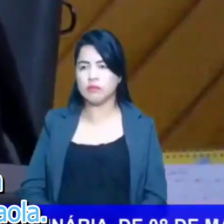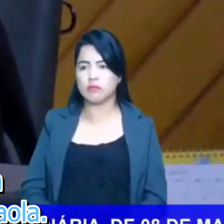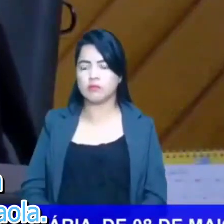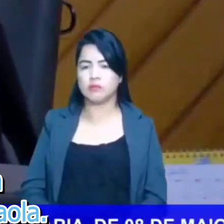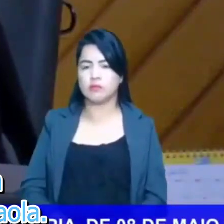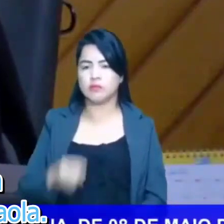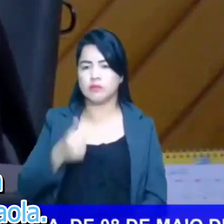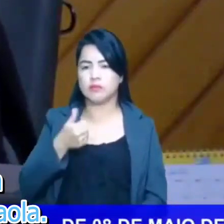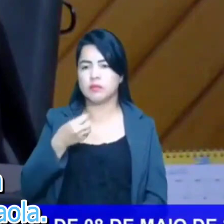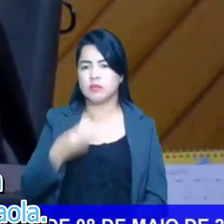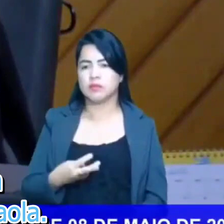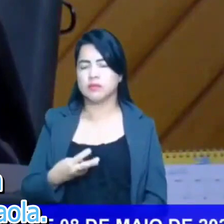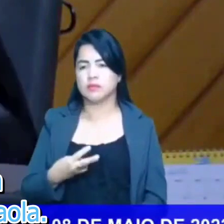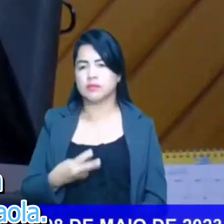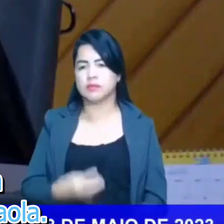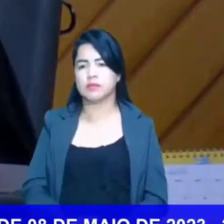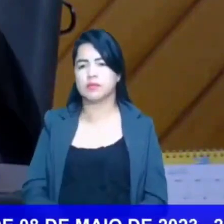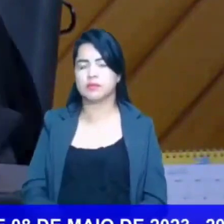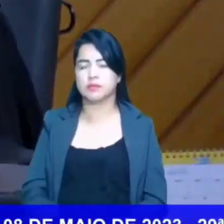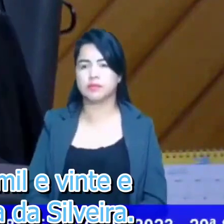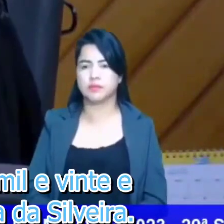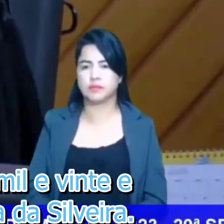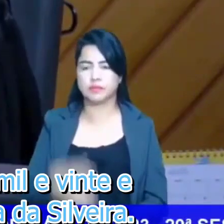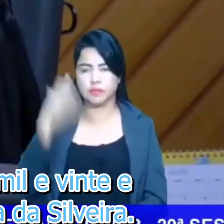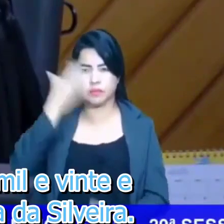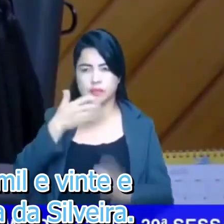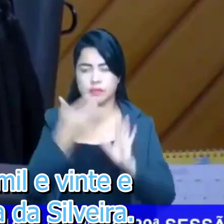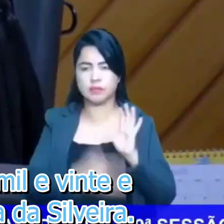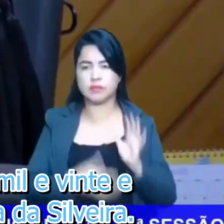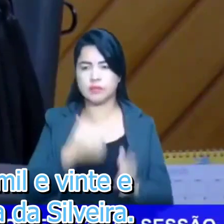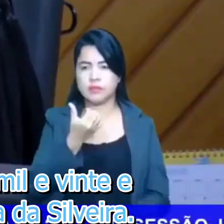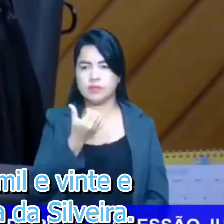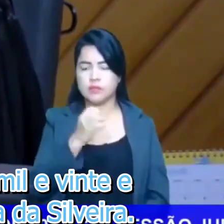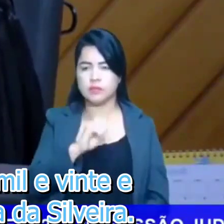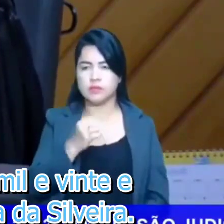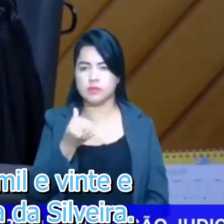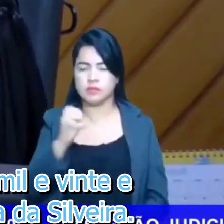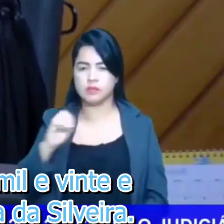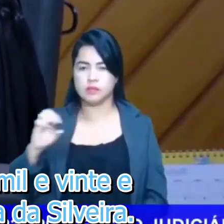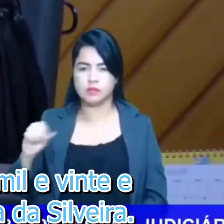ao item 13 da pauta, doutora Paula, é a prestação de contas